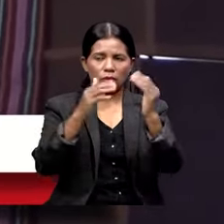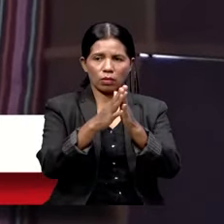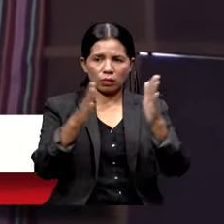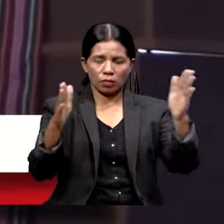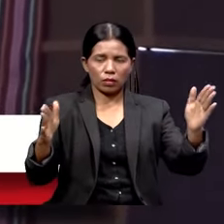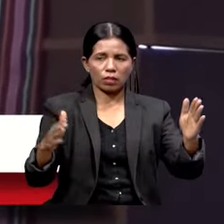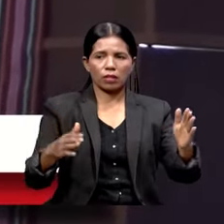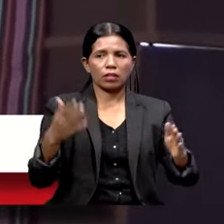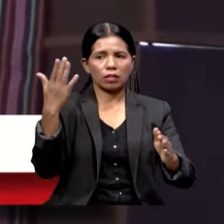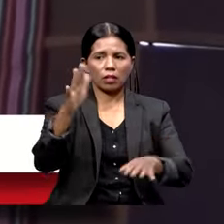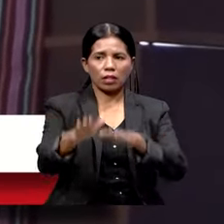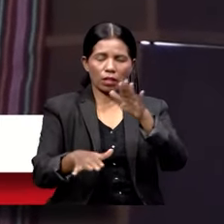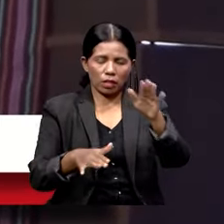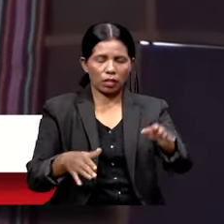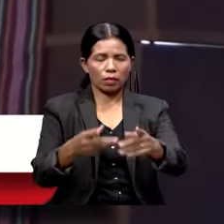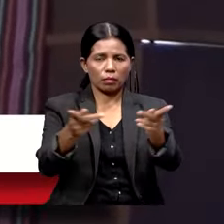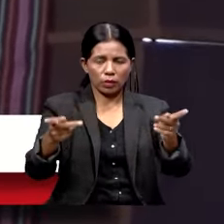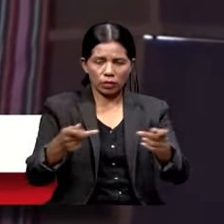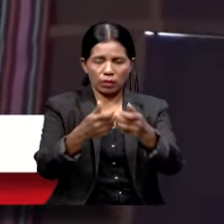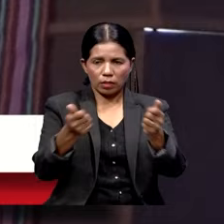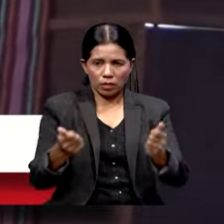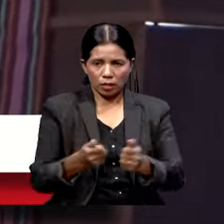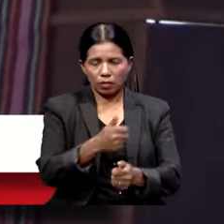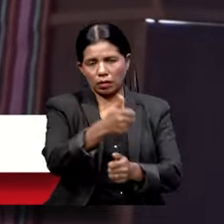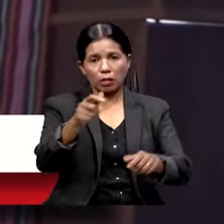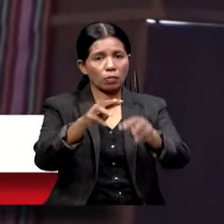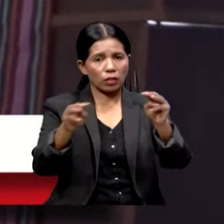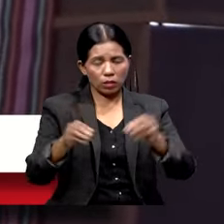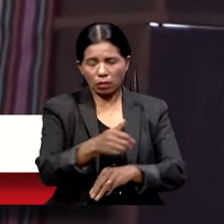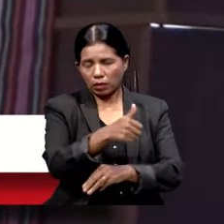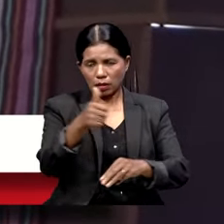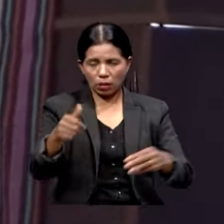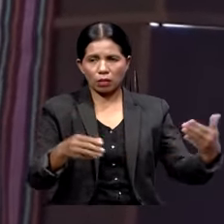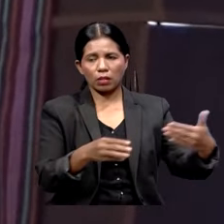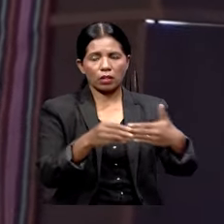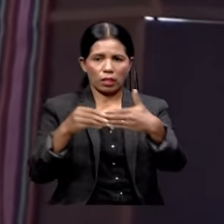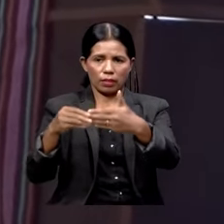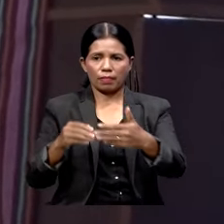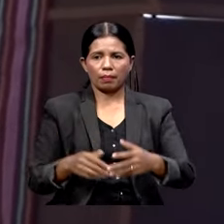ano iha posto ideia. Teria município de Leira para ordem ou beleza.